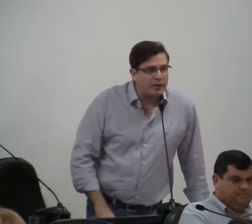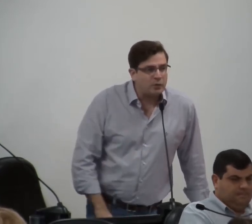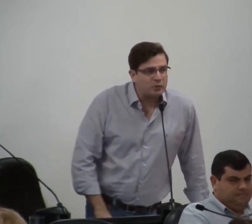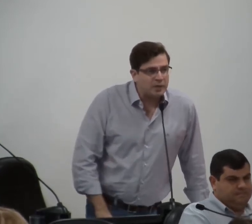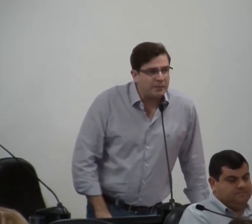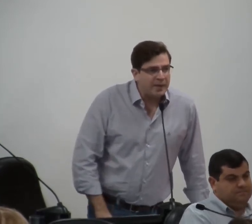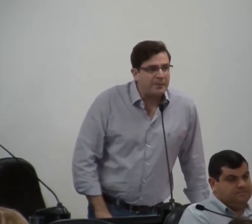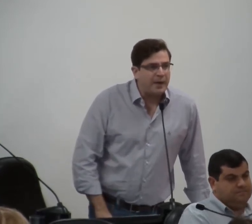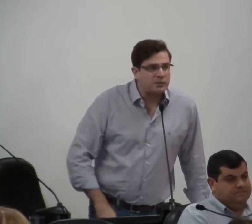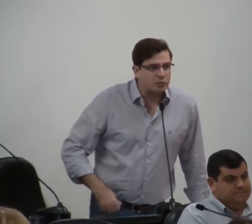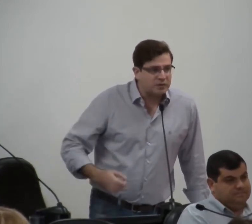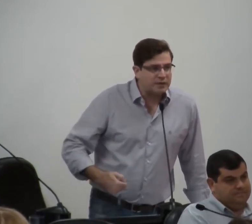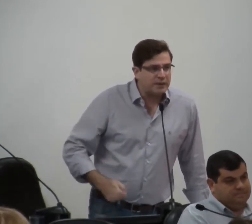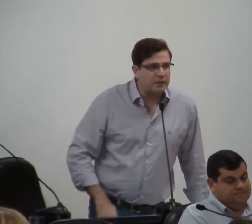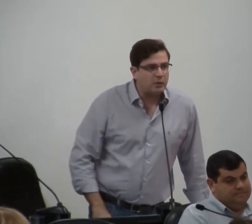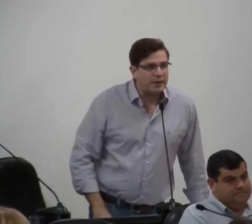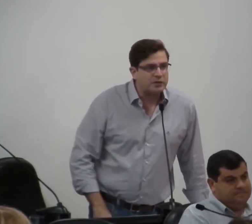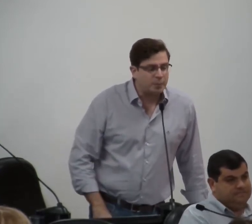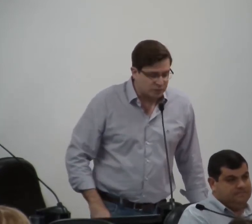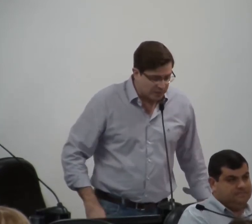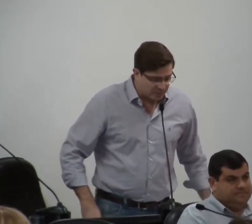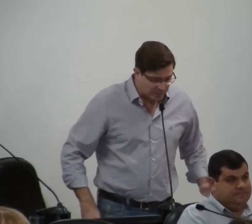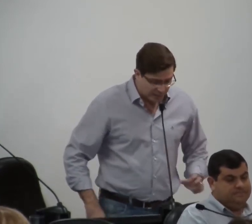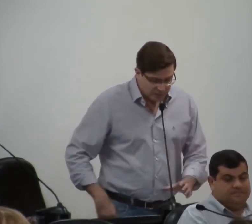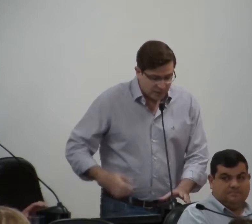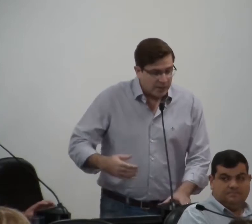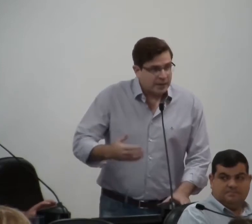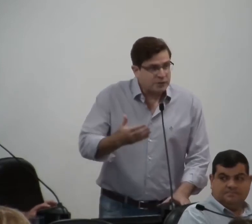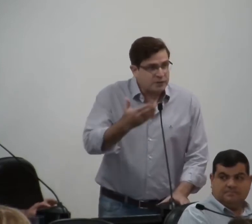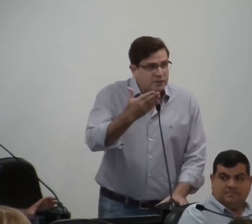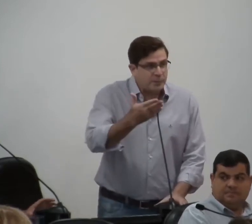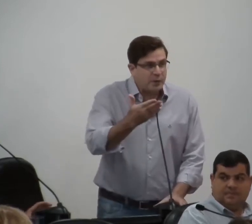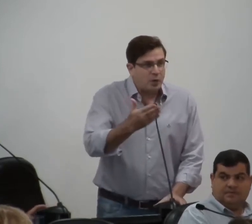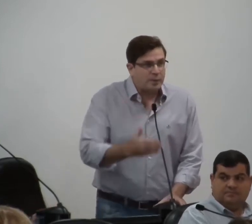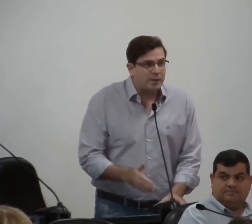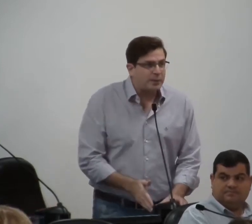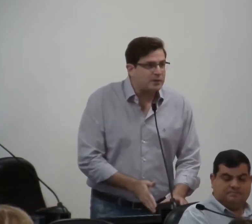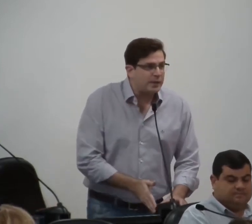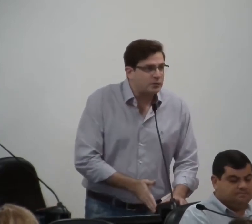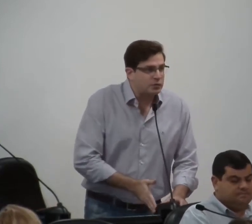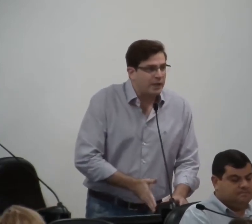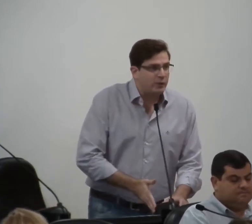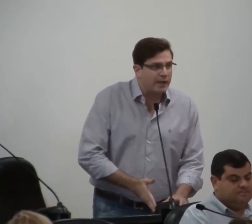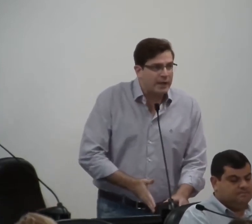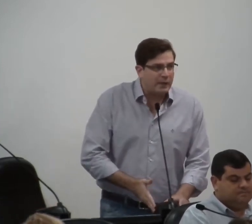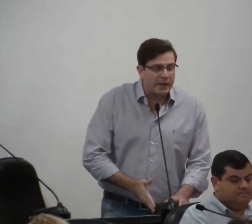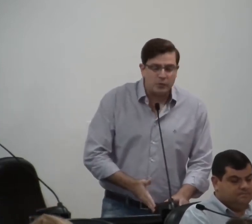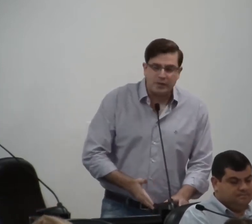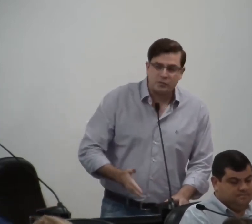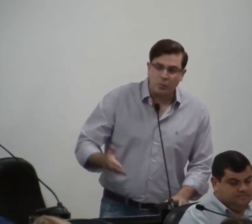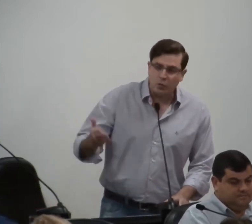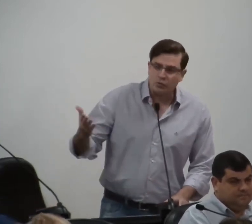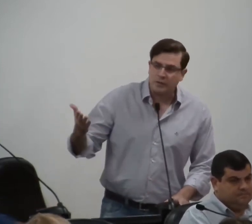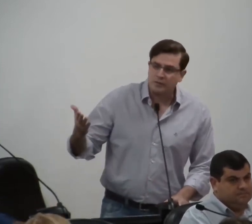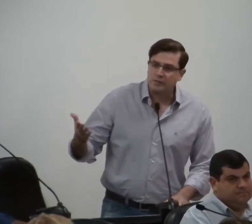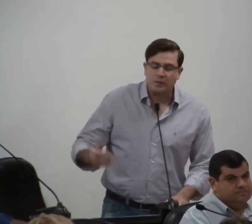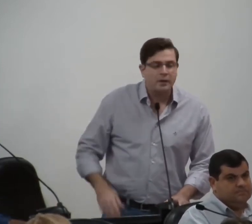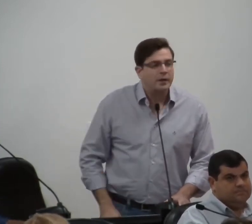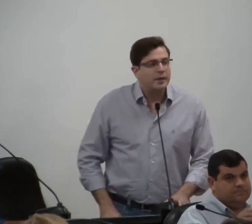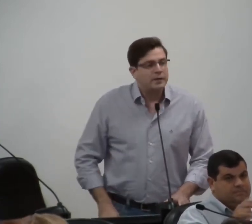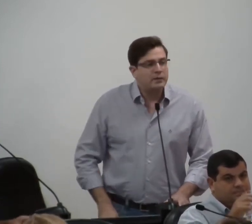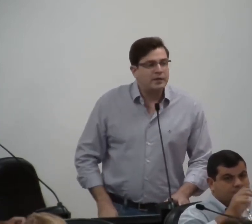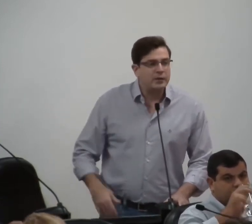com o veículo, também é parte do cidadão a responsabilidade que a gente sempre cobra, né, presidente? O dinheiro arrecadado das